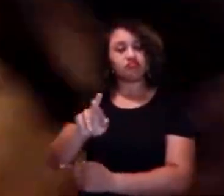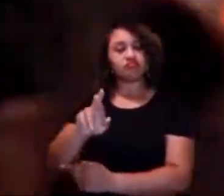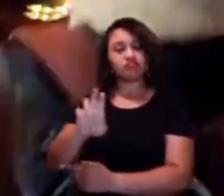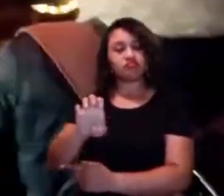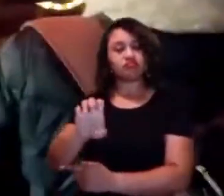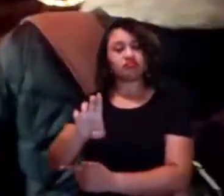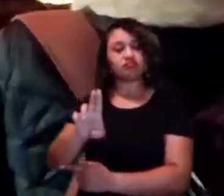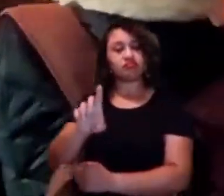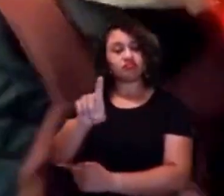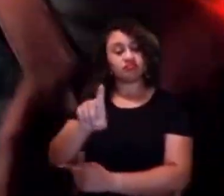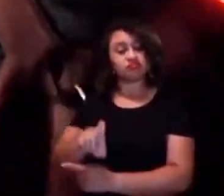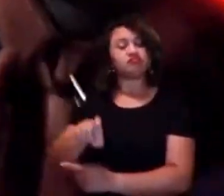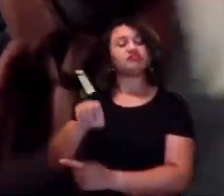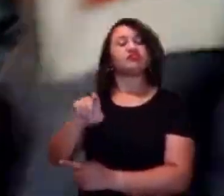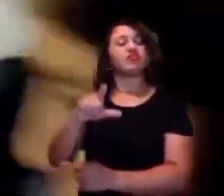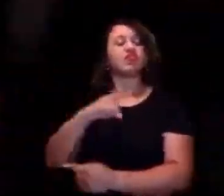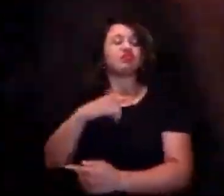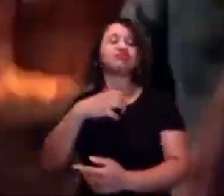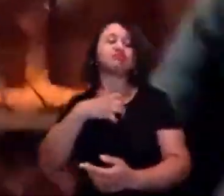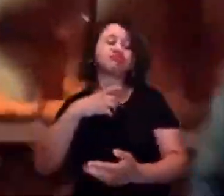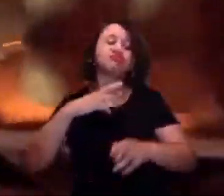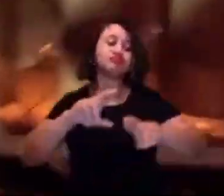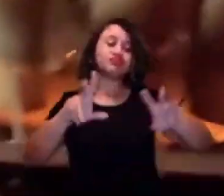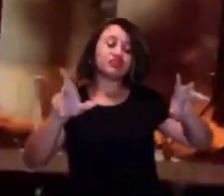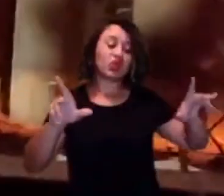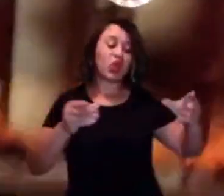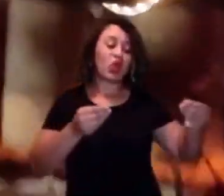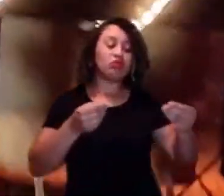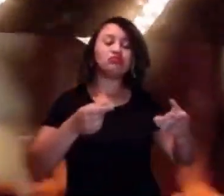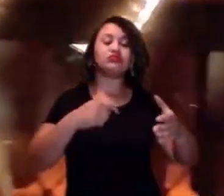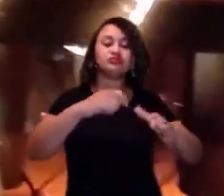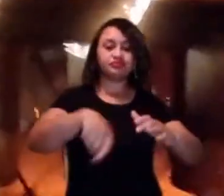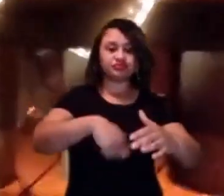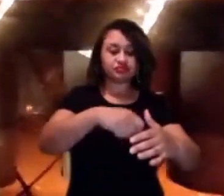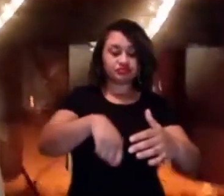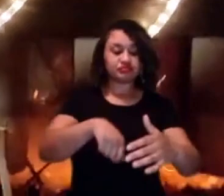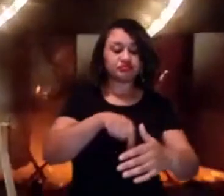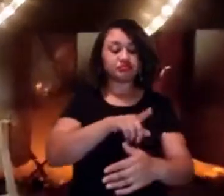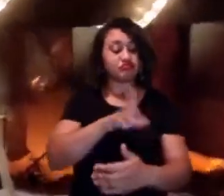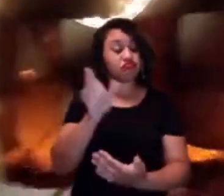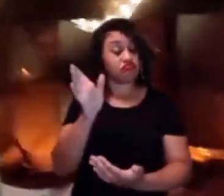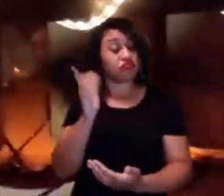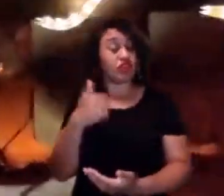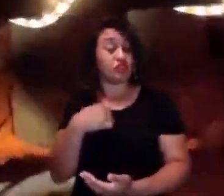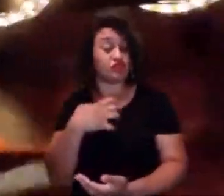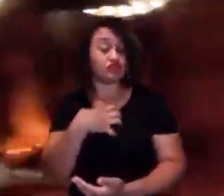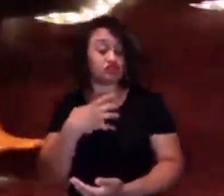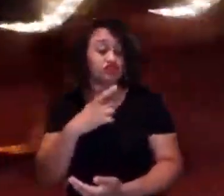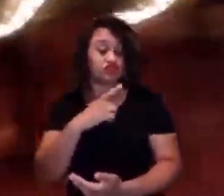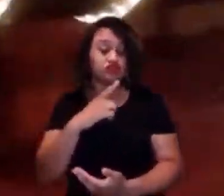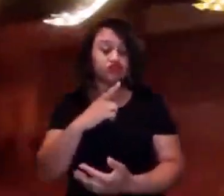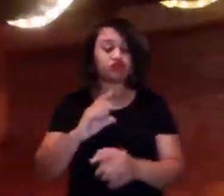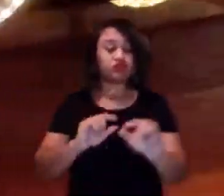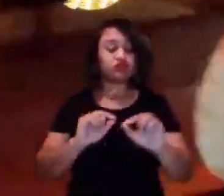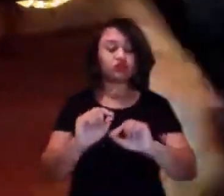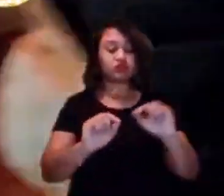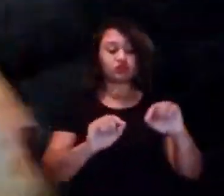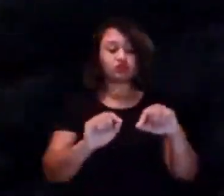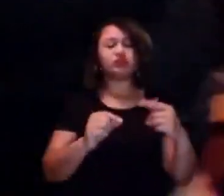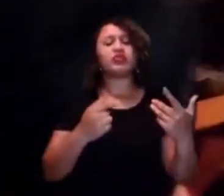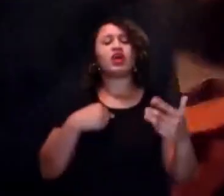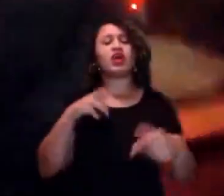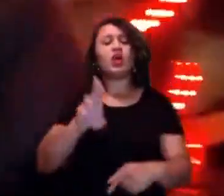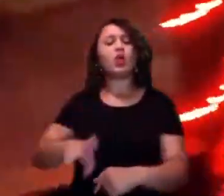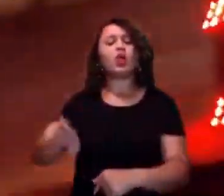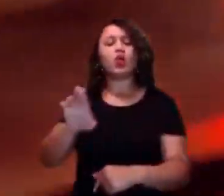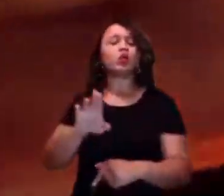Aqui em Montreux, o bacana é que temos estilos diferentes de formas de cozinhar.